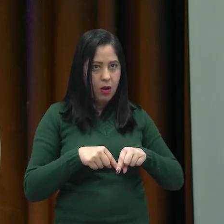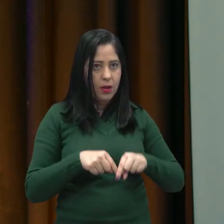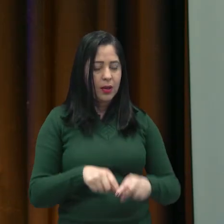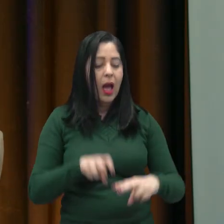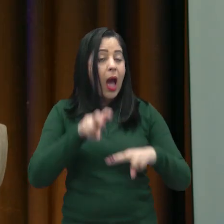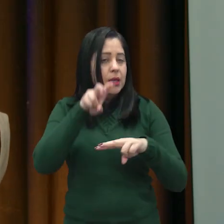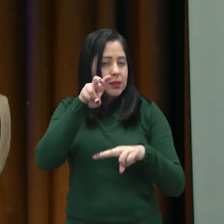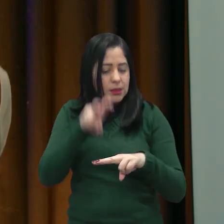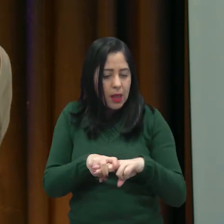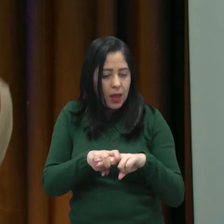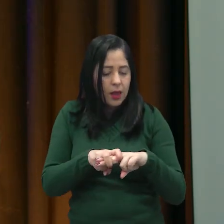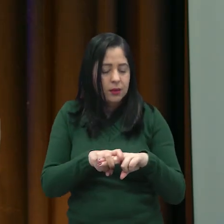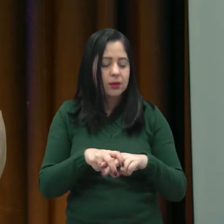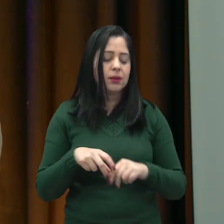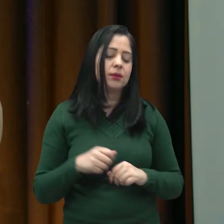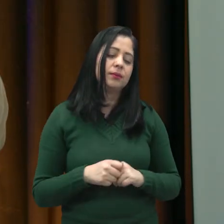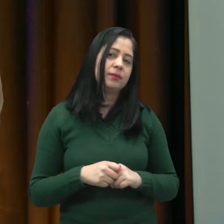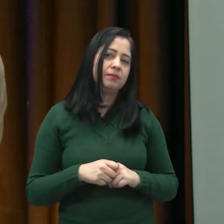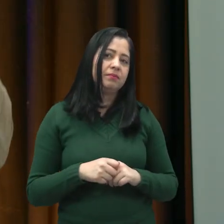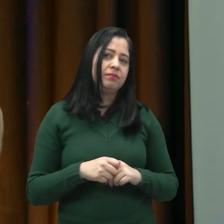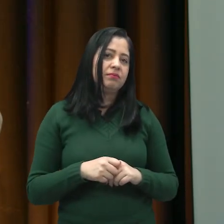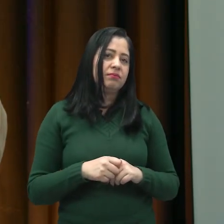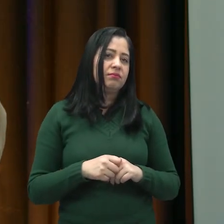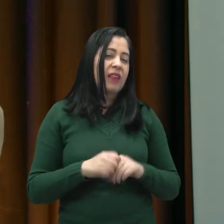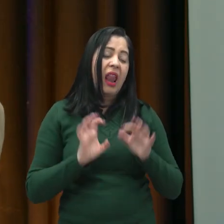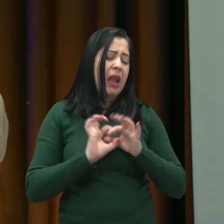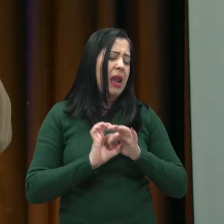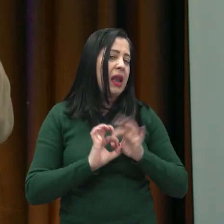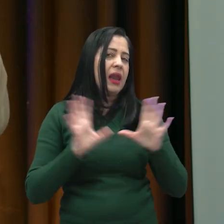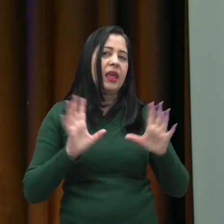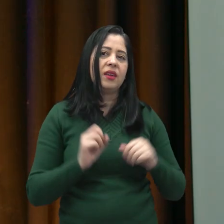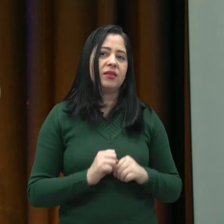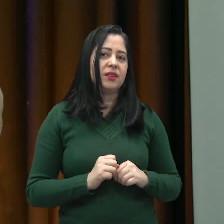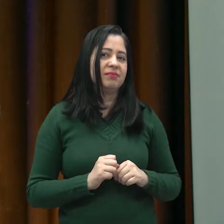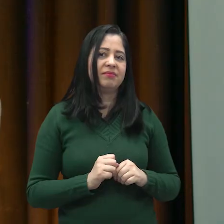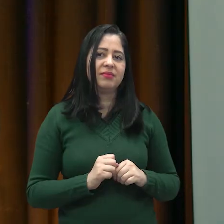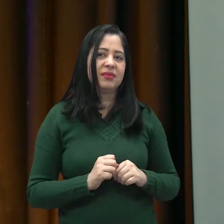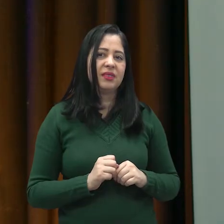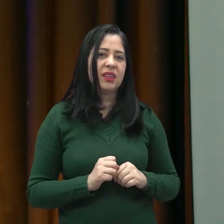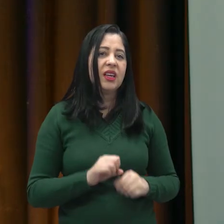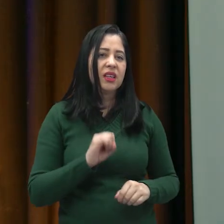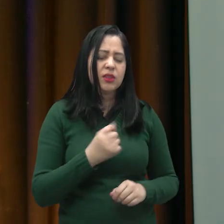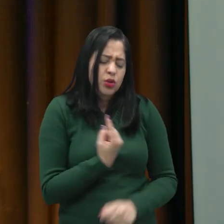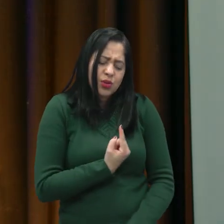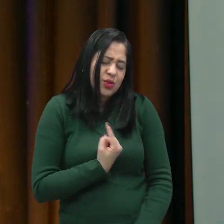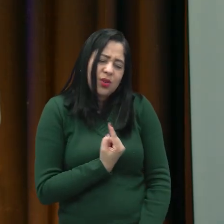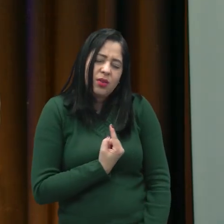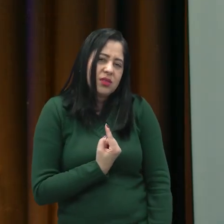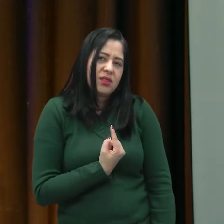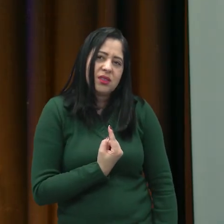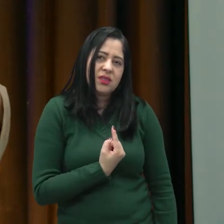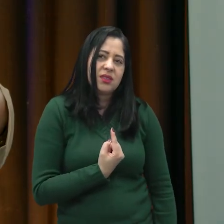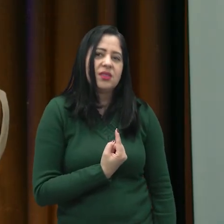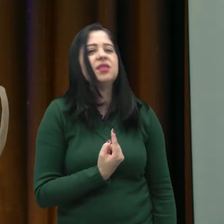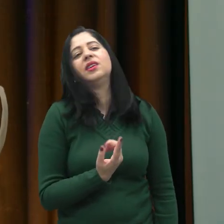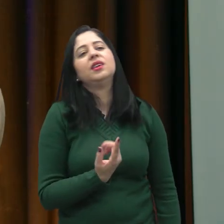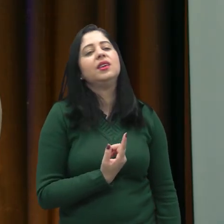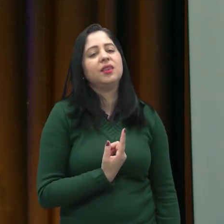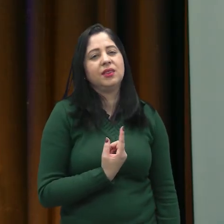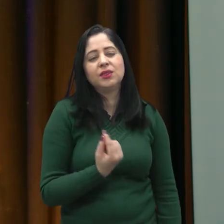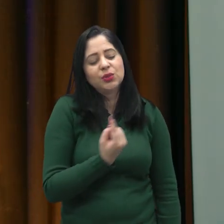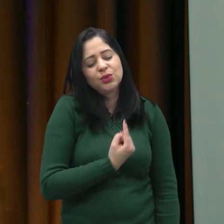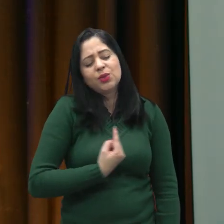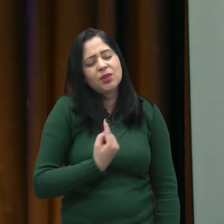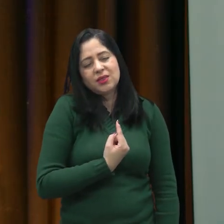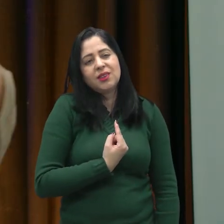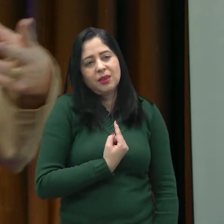branco, né? Senta naquele seu momento ali, que você está mais sozinho, né?